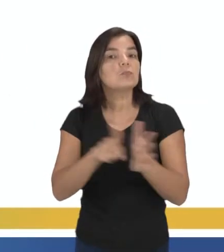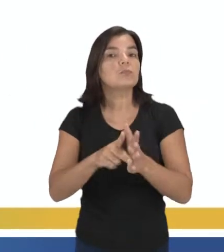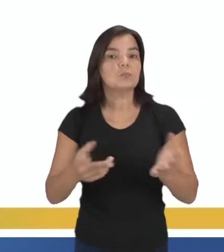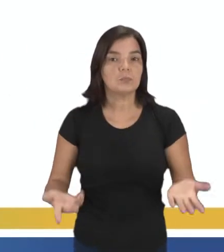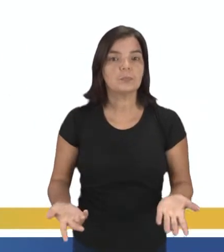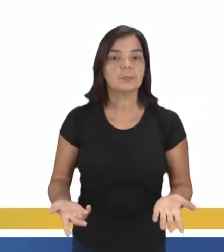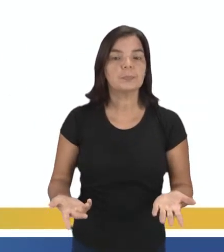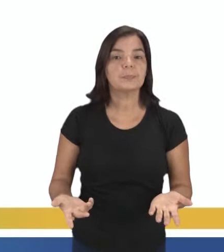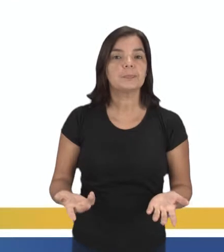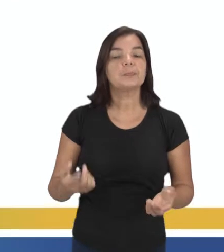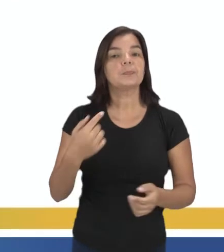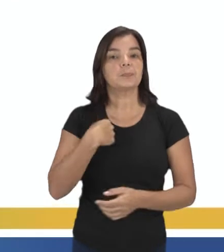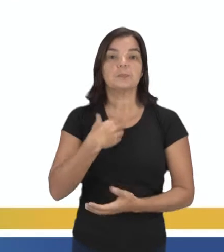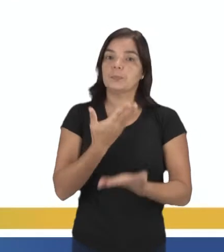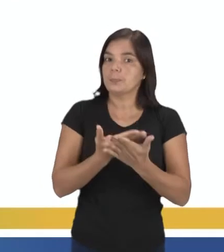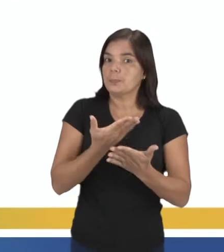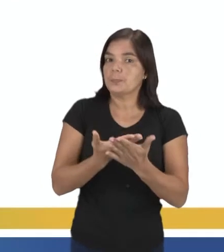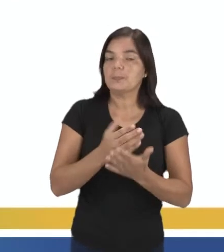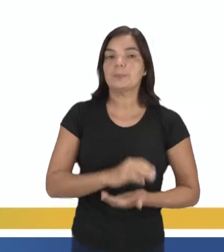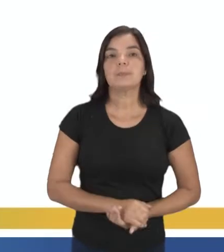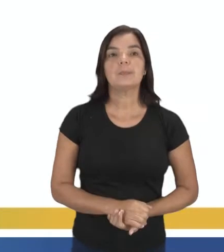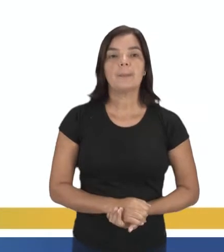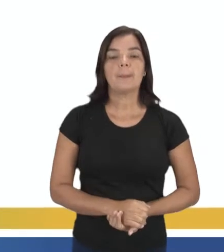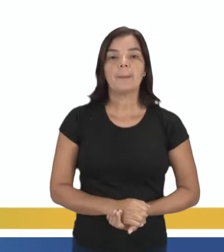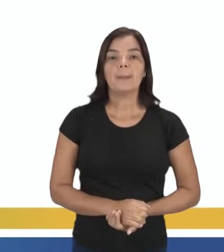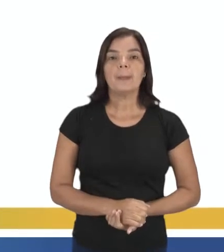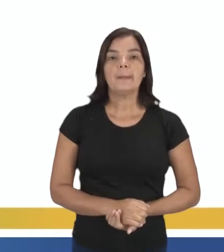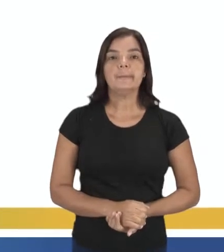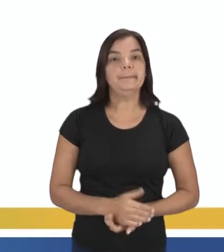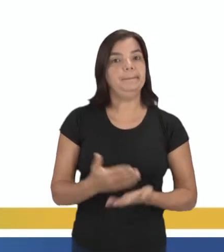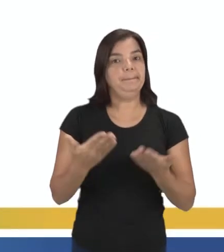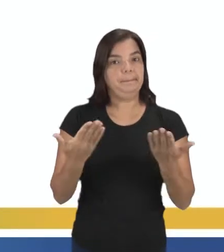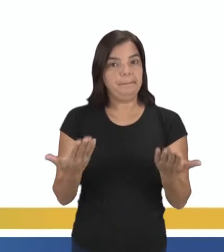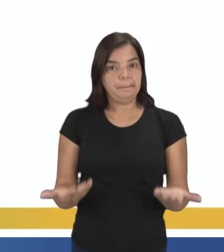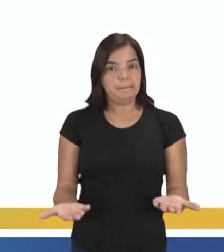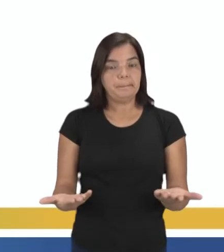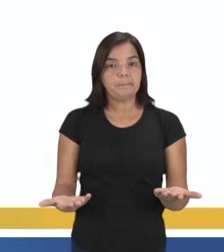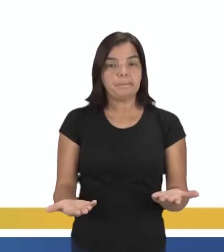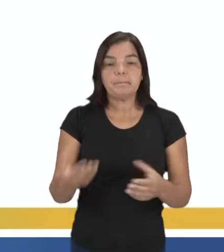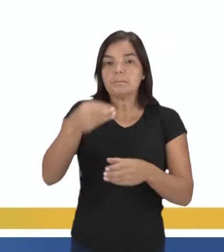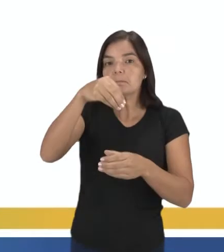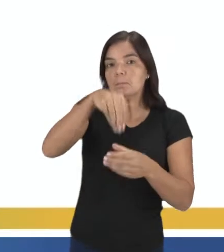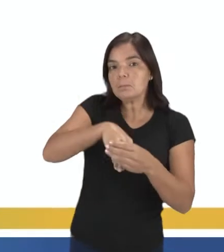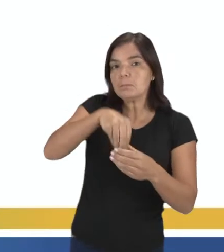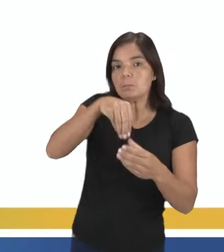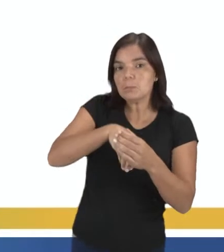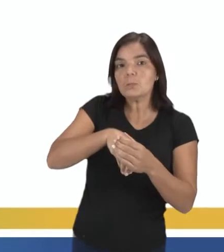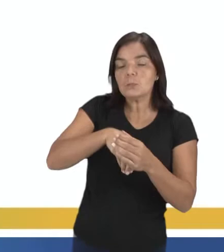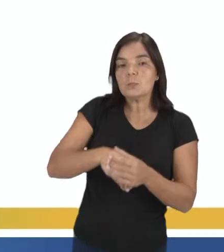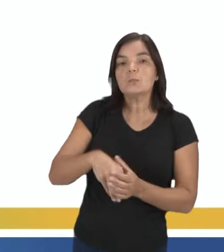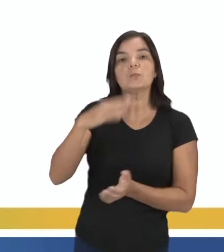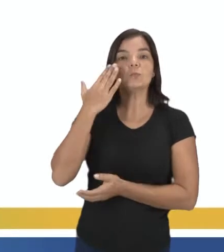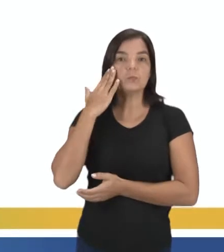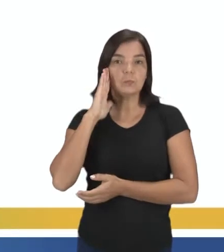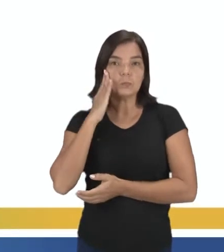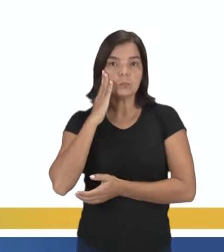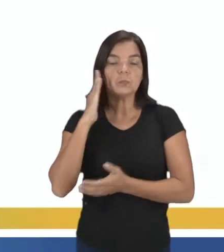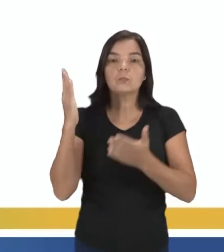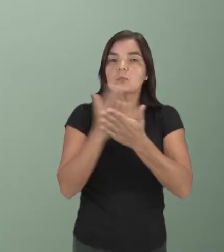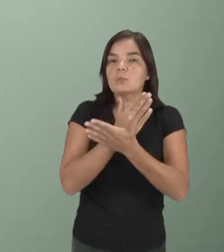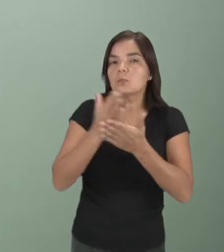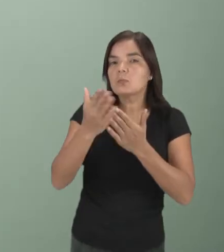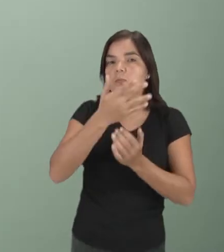que é o nosso ponto de estudo, tá? Então, dentro dessa concepção,